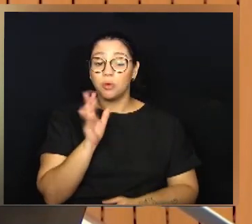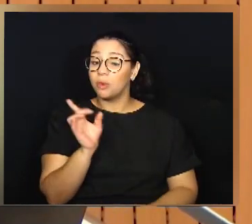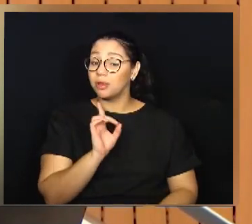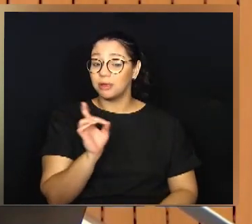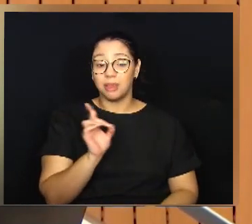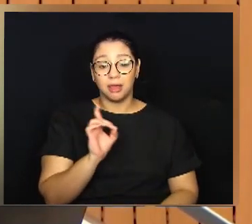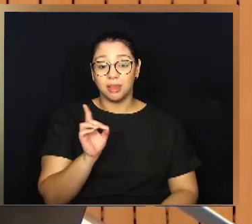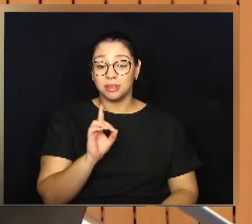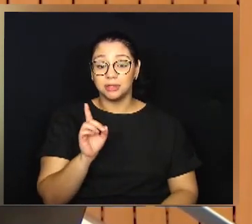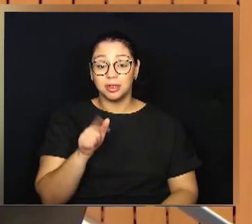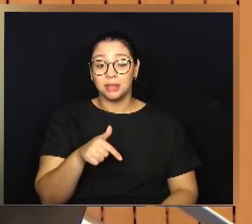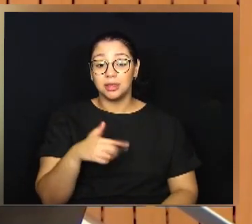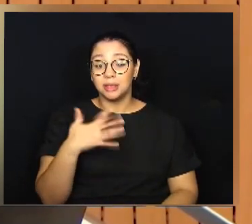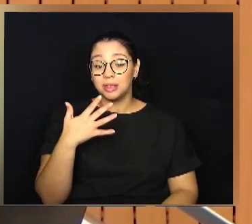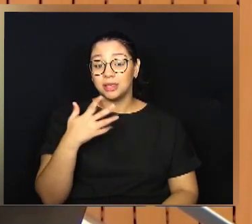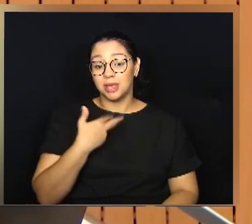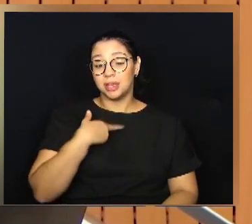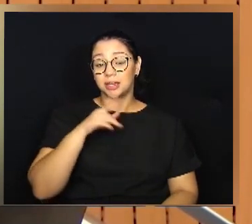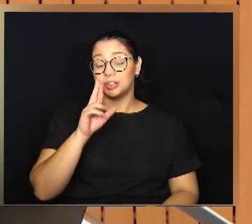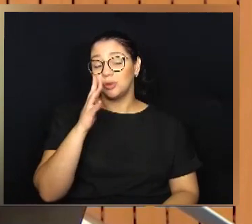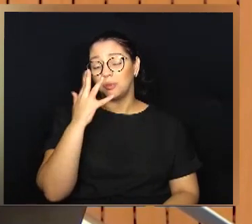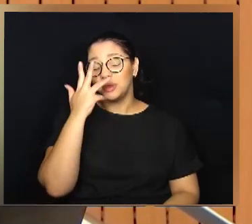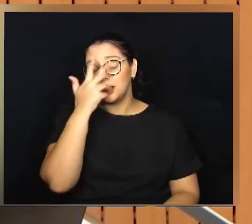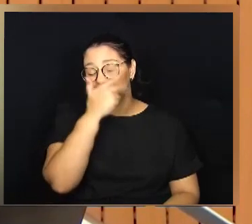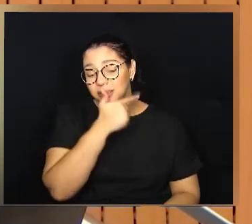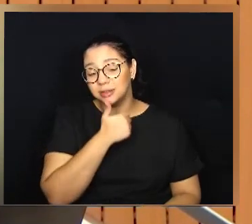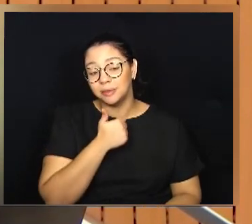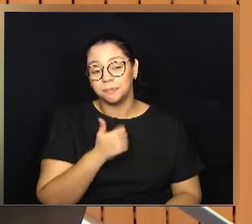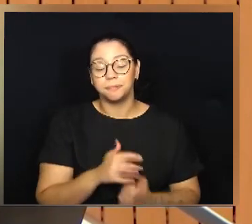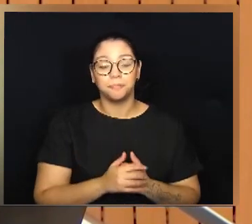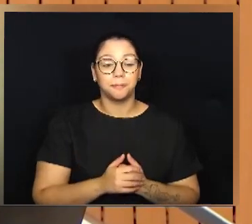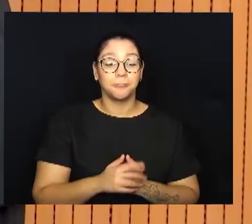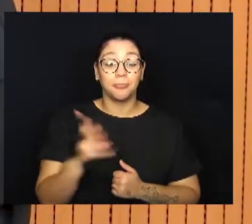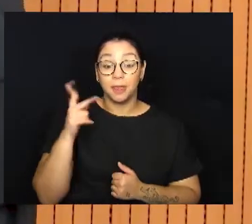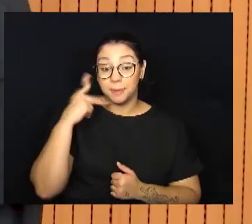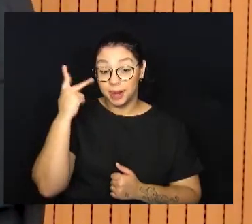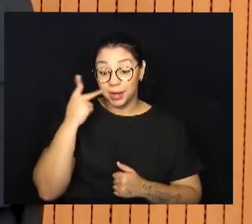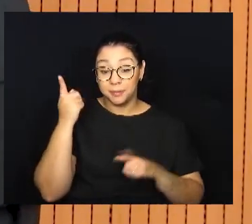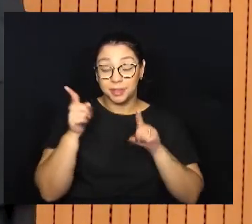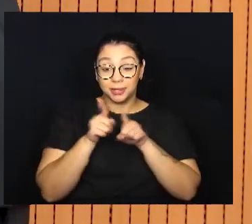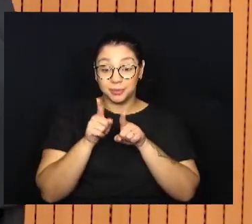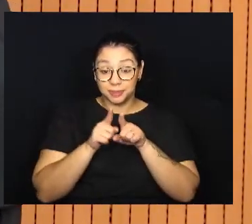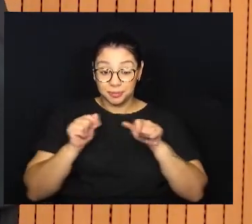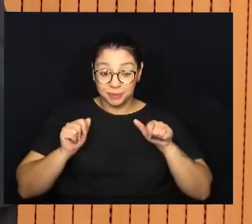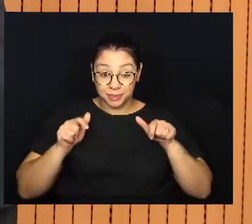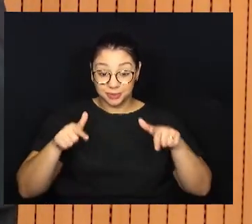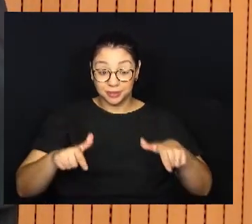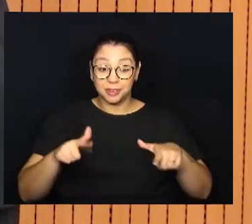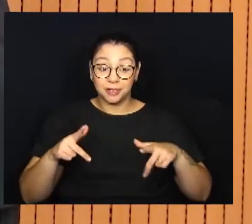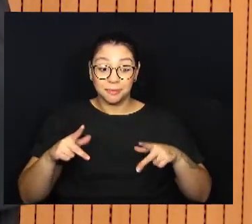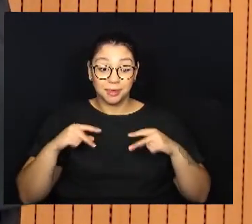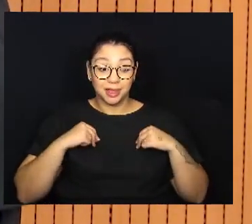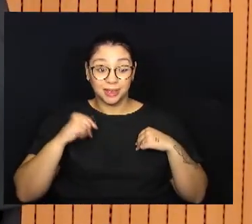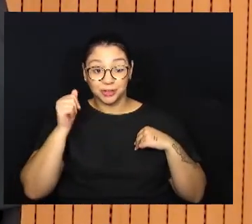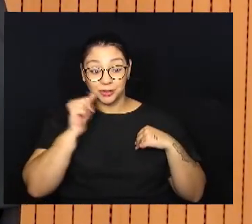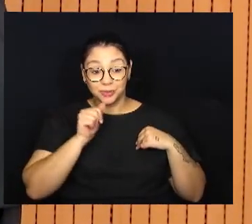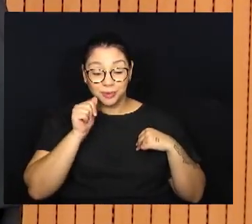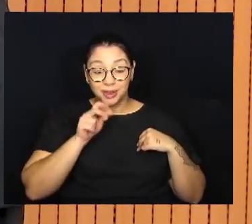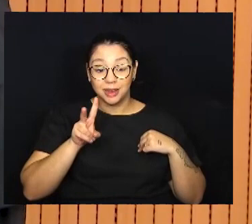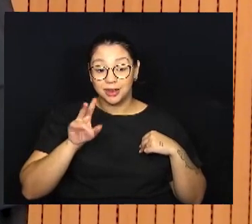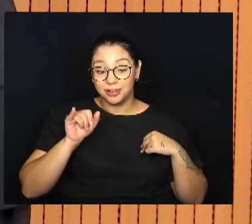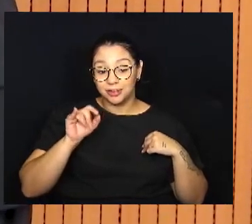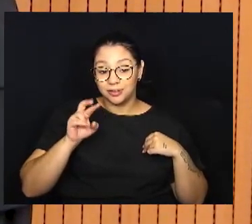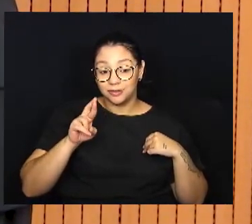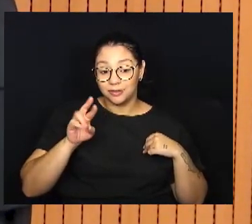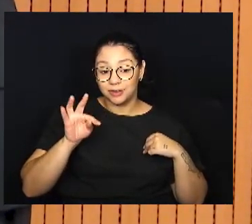não conhecem a beleza da nossa religião ou parlamentar também entregou o diploma de